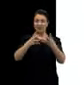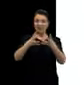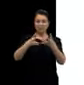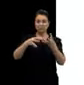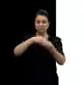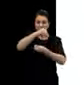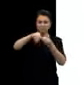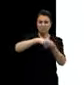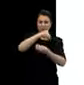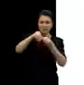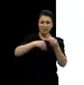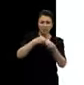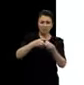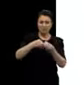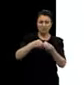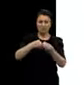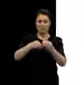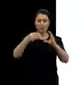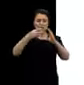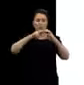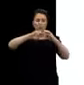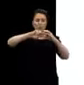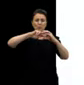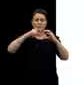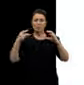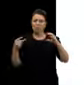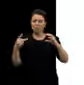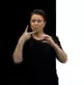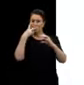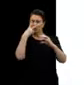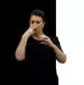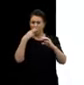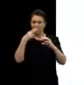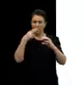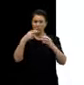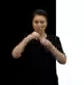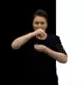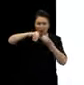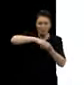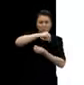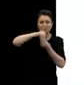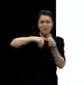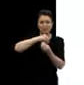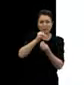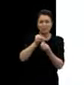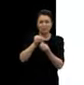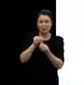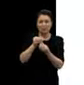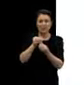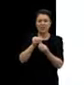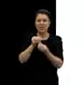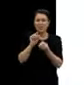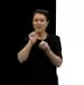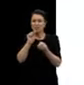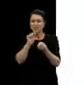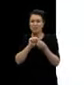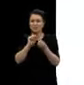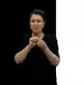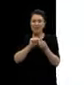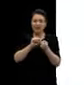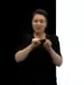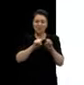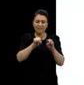embaralhamento de partes dos cromossomos, como se fosse embaralhar cartas. Isso daqui é responsável pela